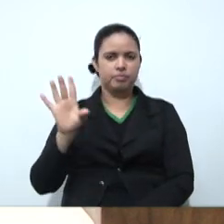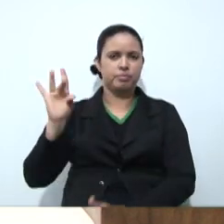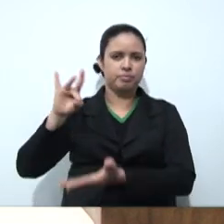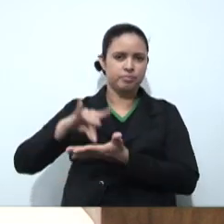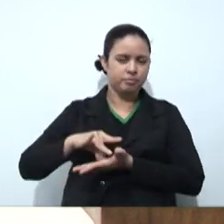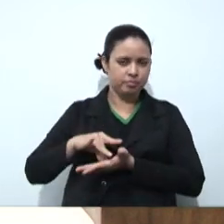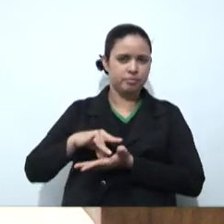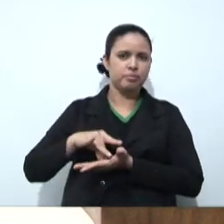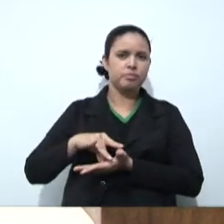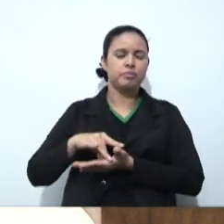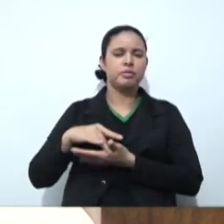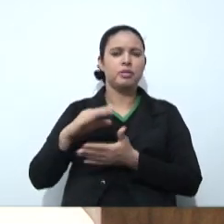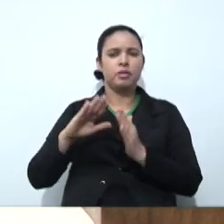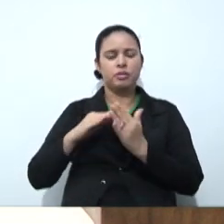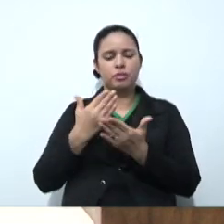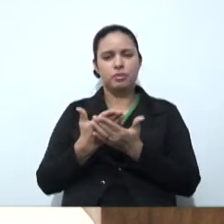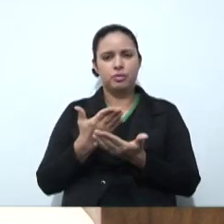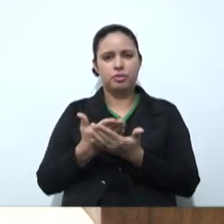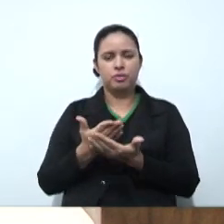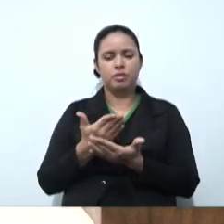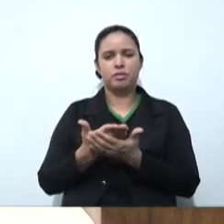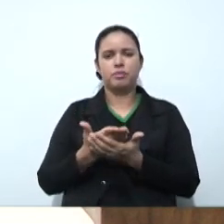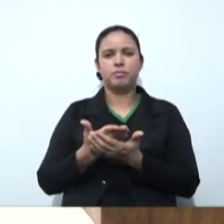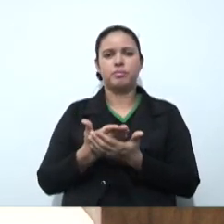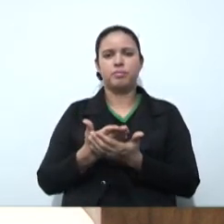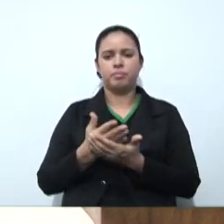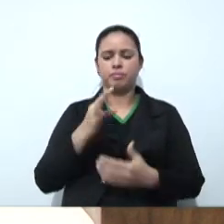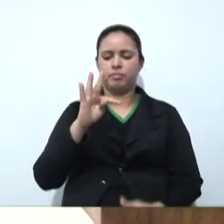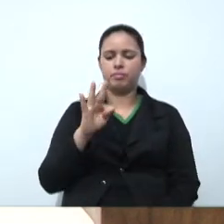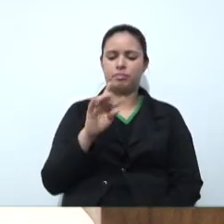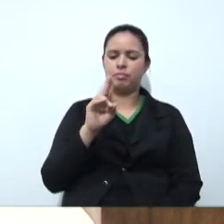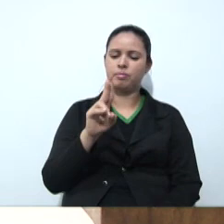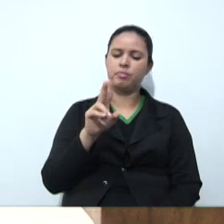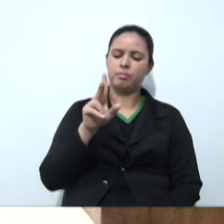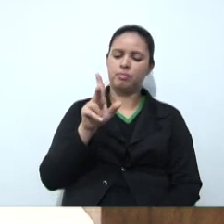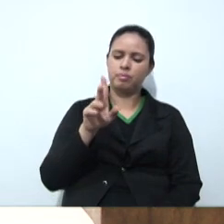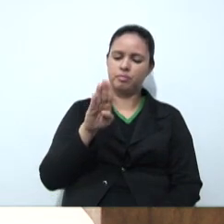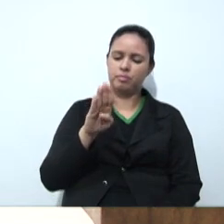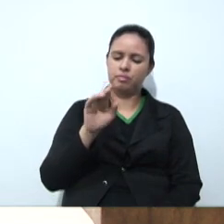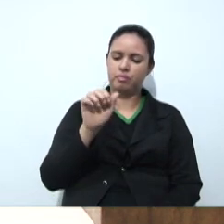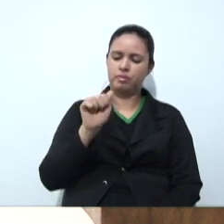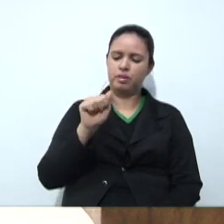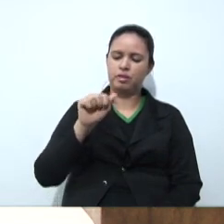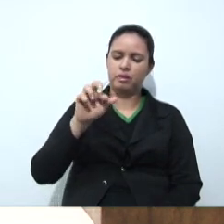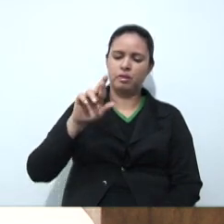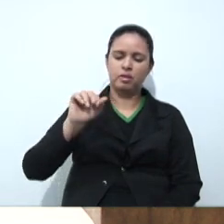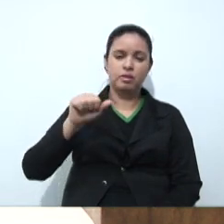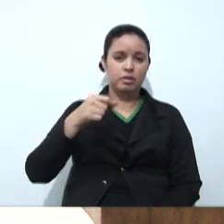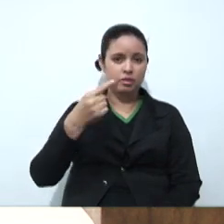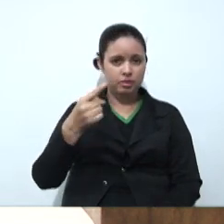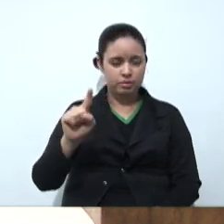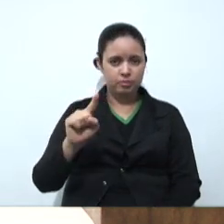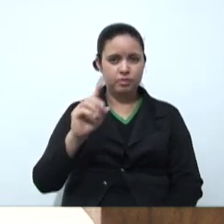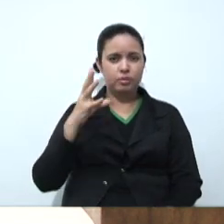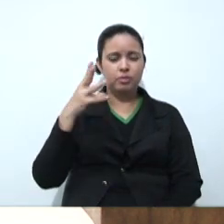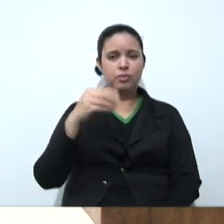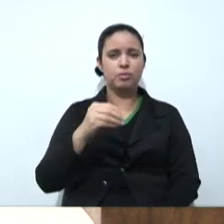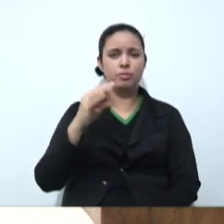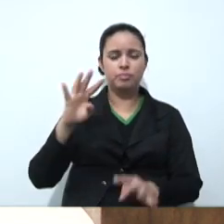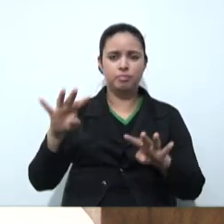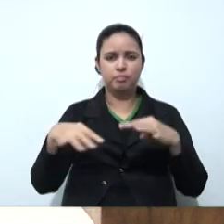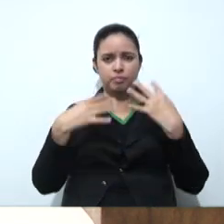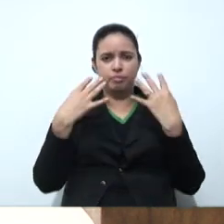né? A Escola Tubarão, professor Anésio, né? Eles estão todos ligadinhos. A Escola